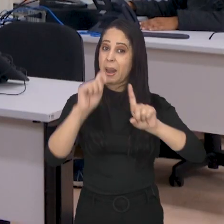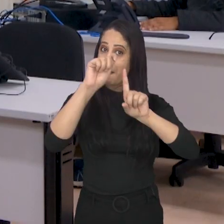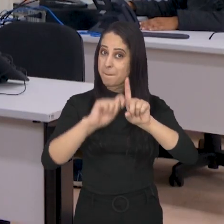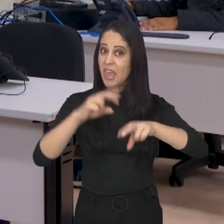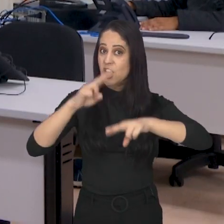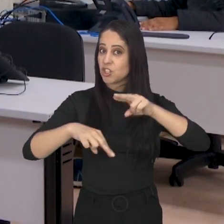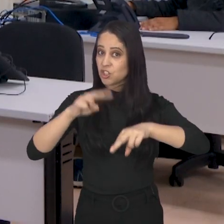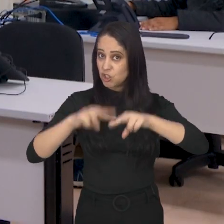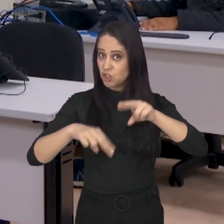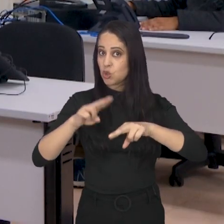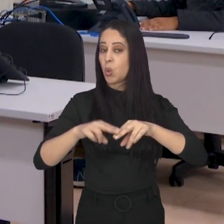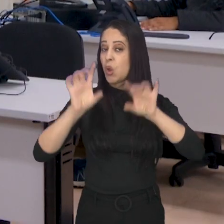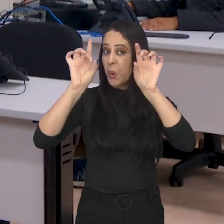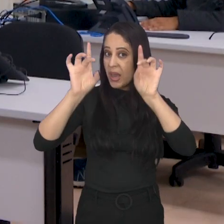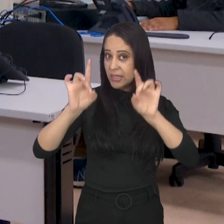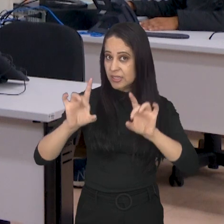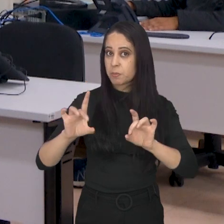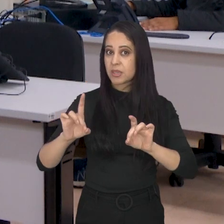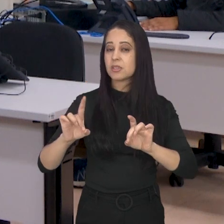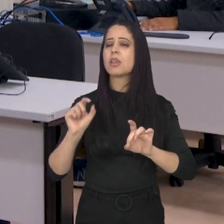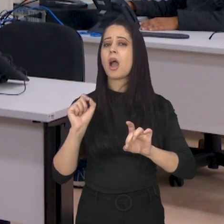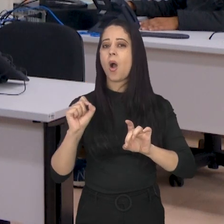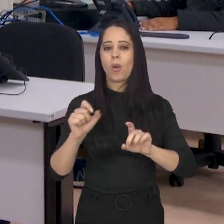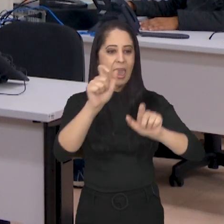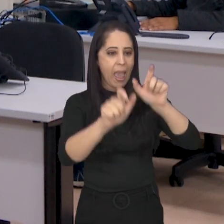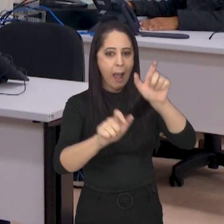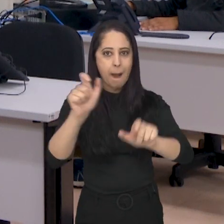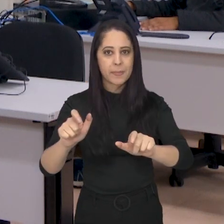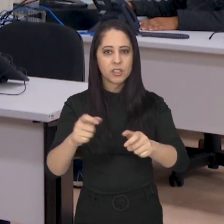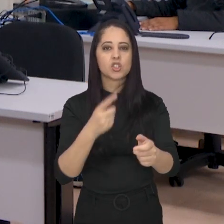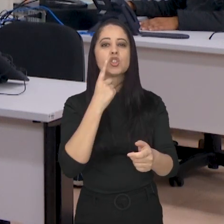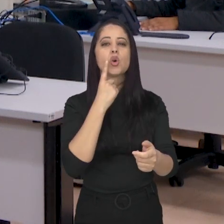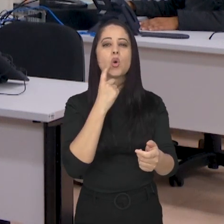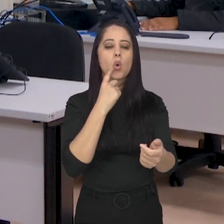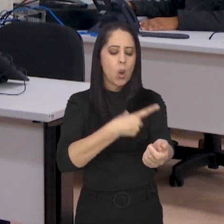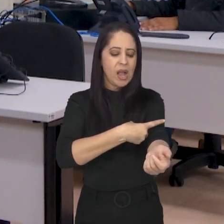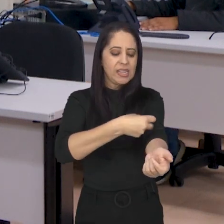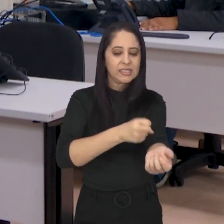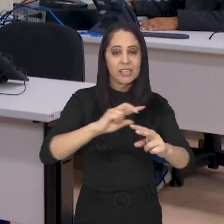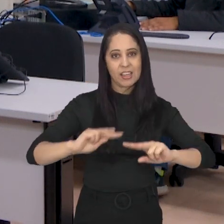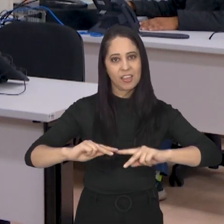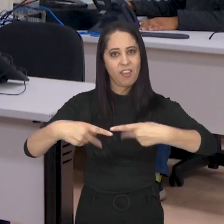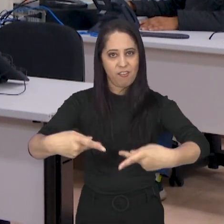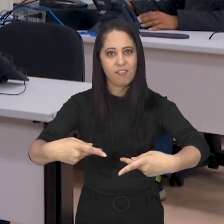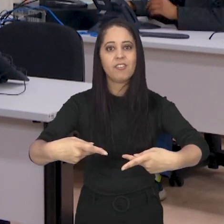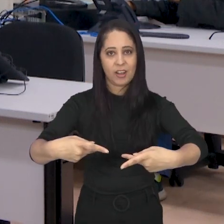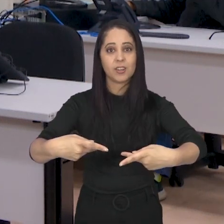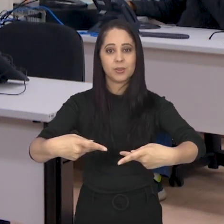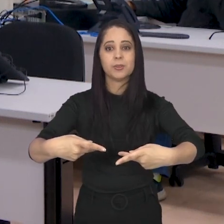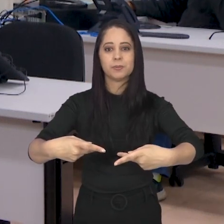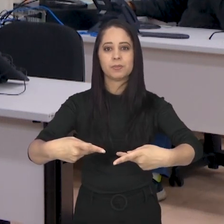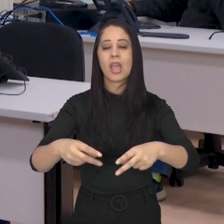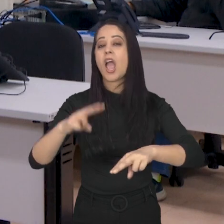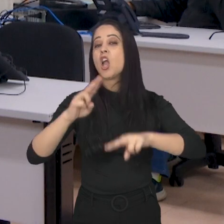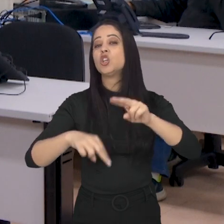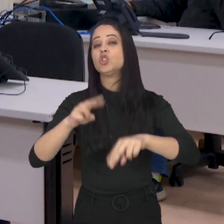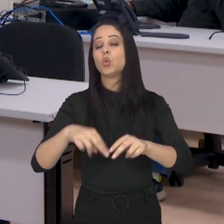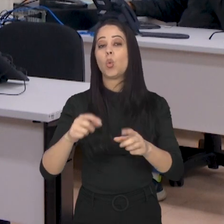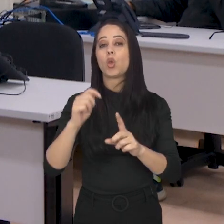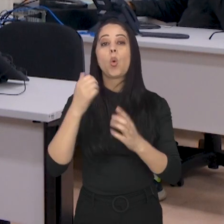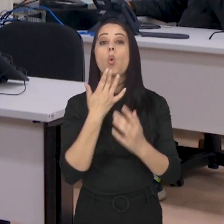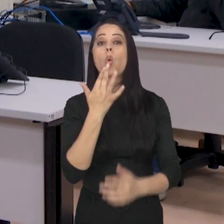Principalmente porque, há 54 anos atrás, eu escolhi